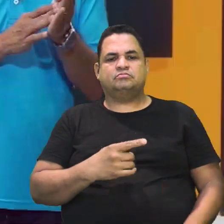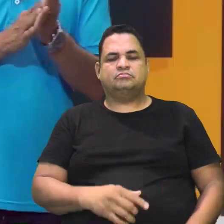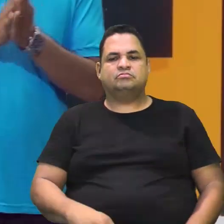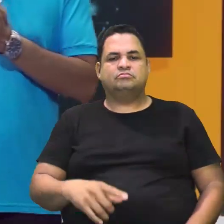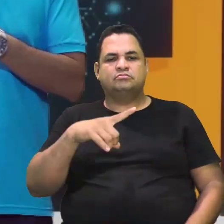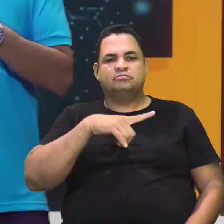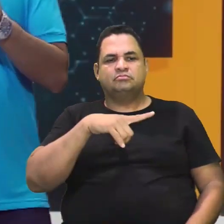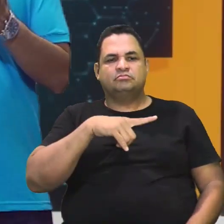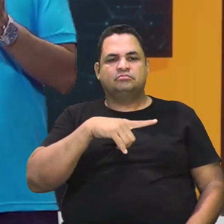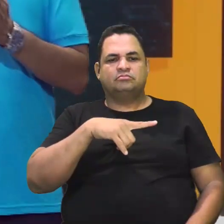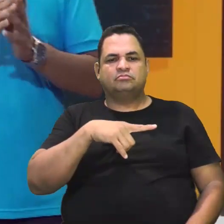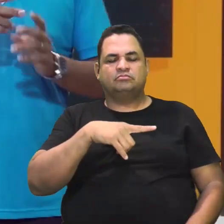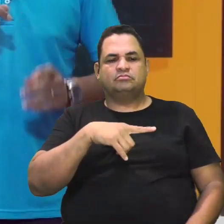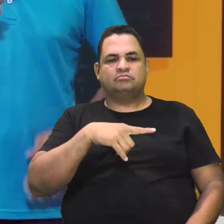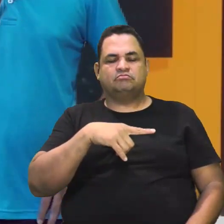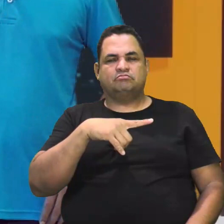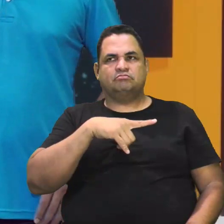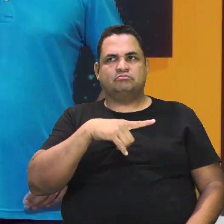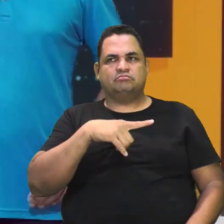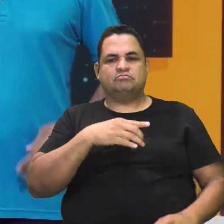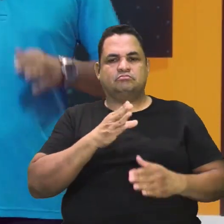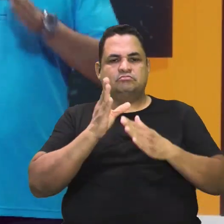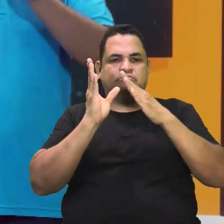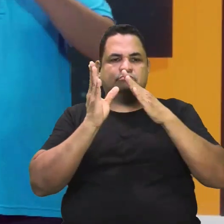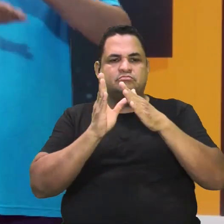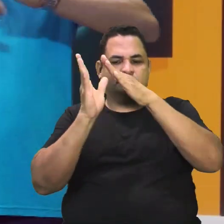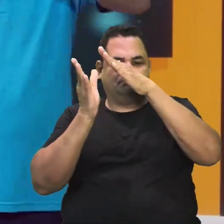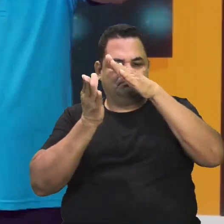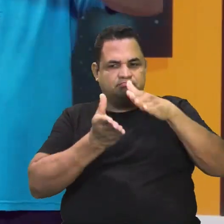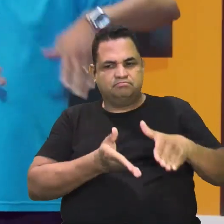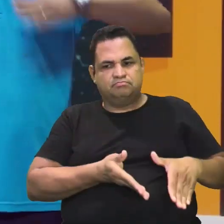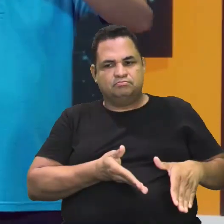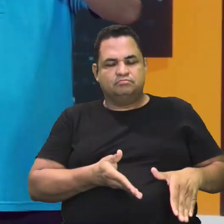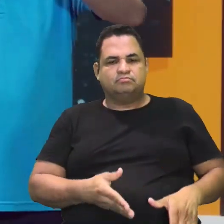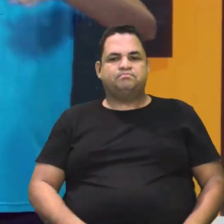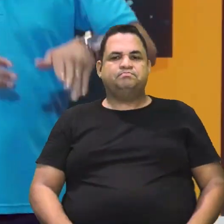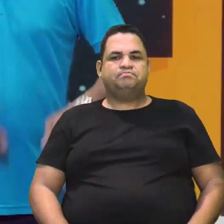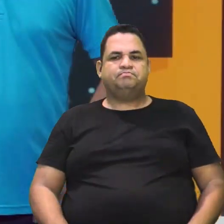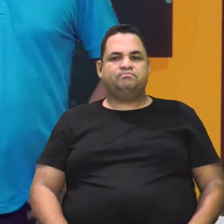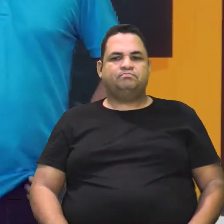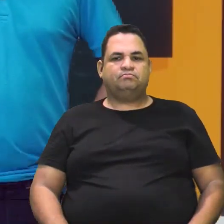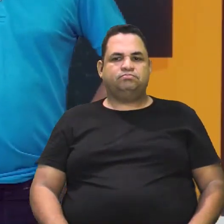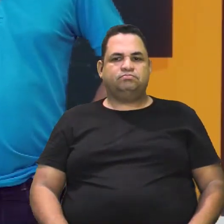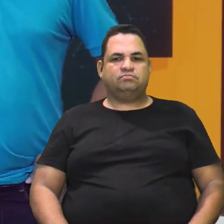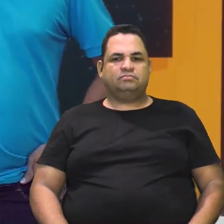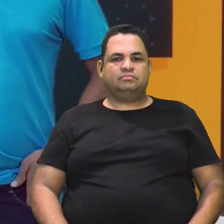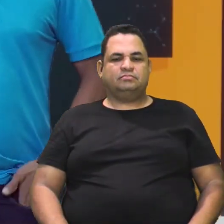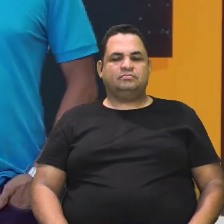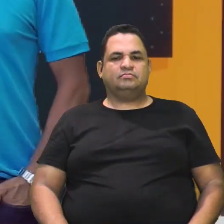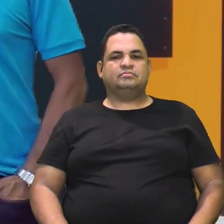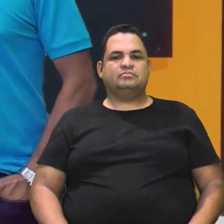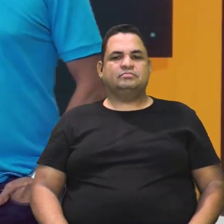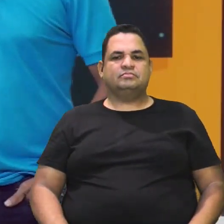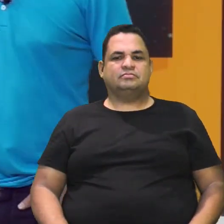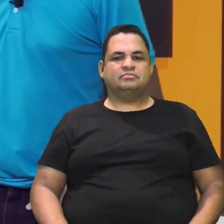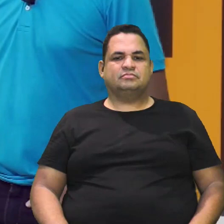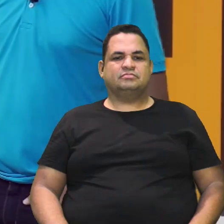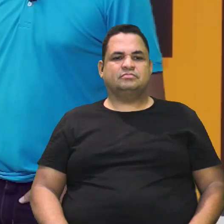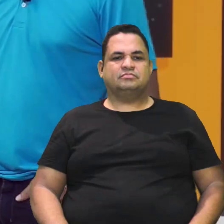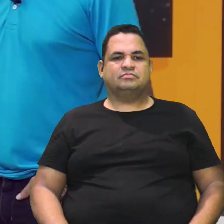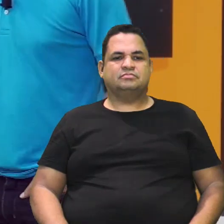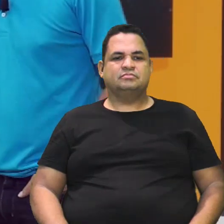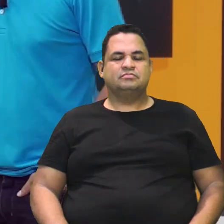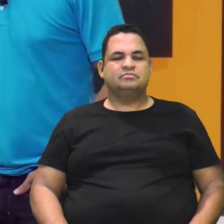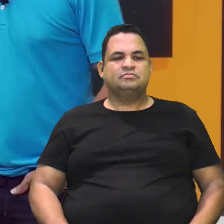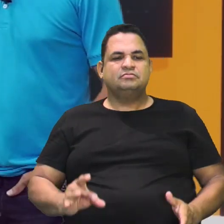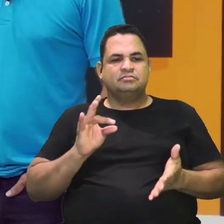tem retas... Bora ver. Eu acho que retas... Paralelas, né? Olha lá, paralelas, vamos ver? Ah, isso aí, retas